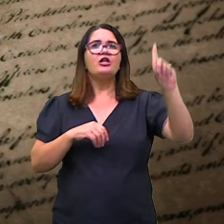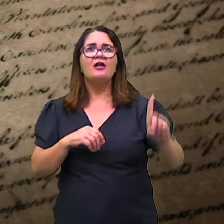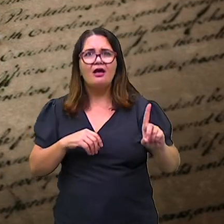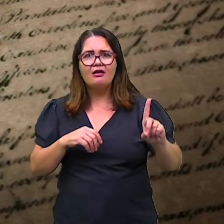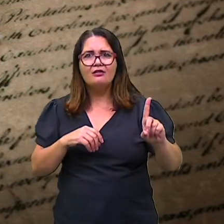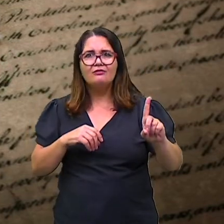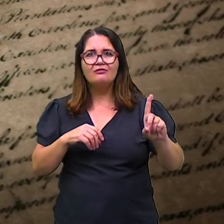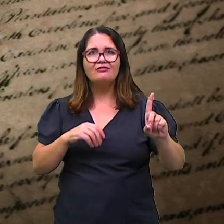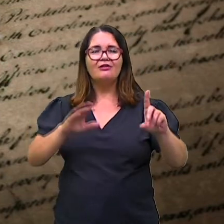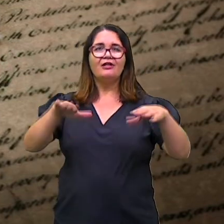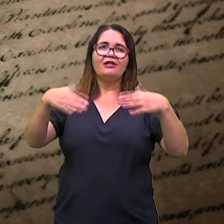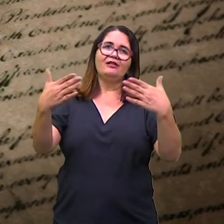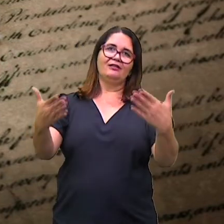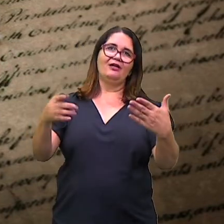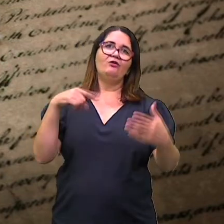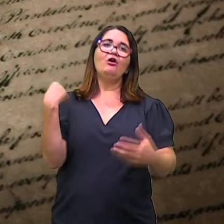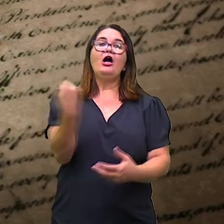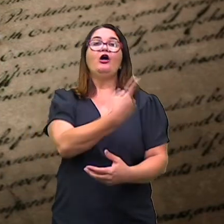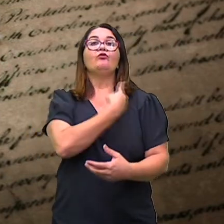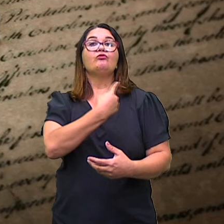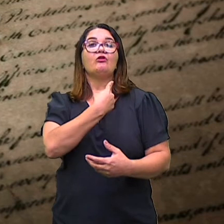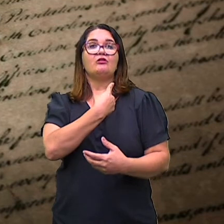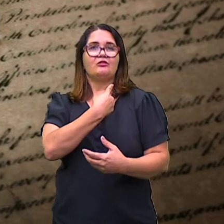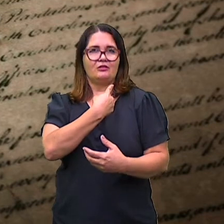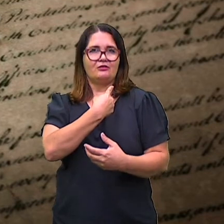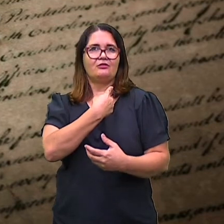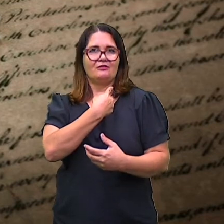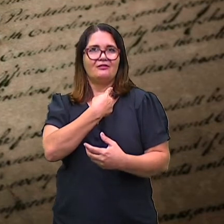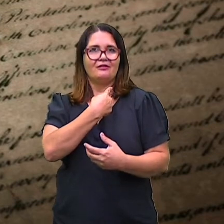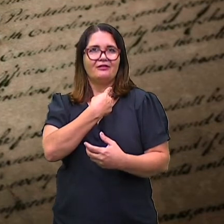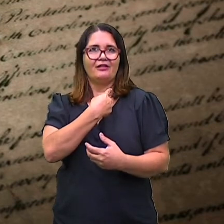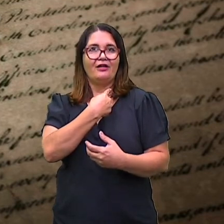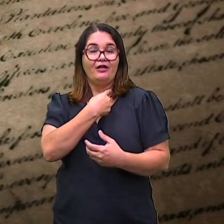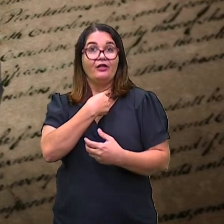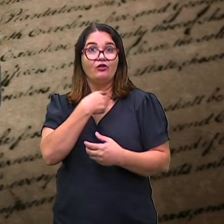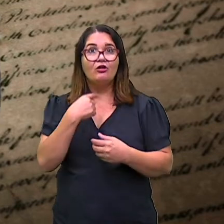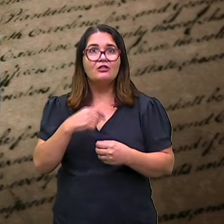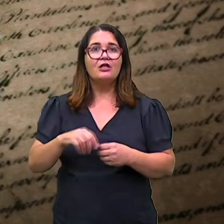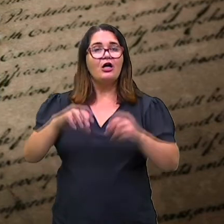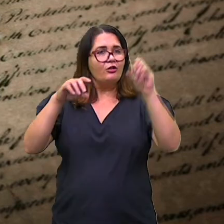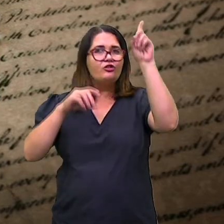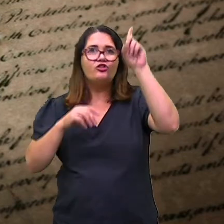fato, cumprindo os nossos deveres. Então, de